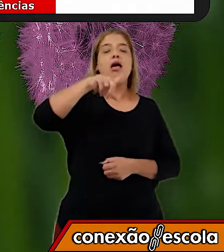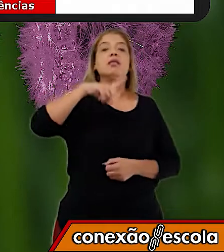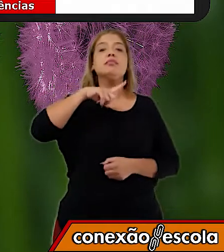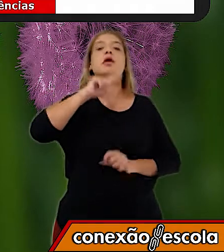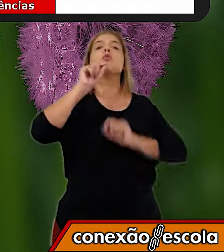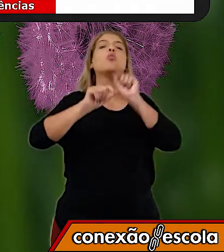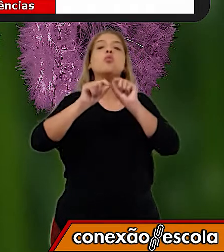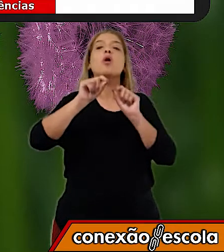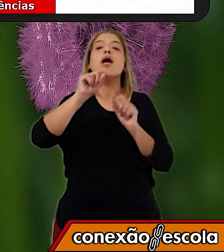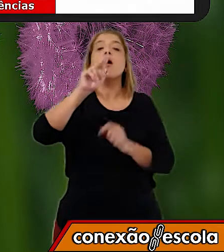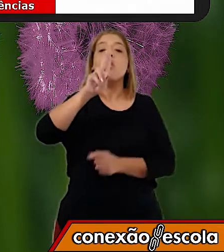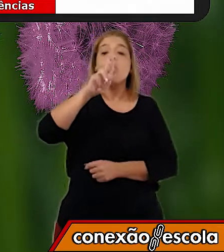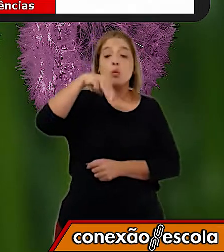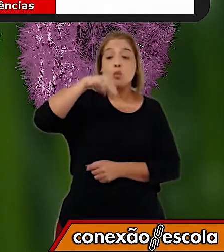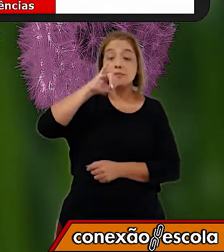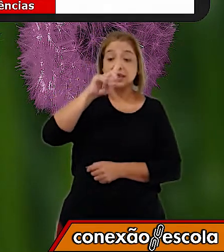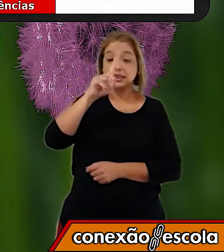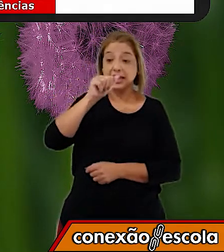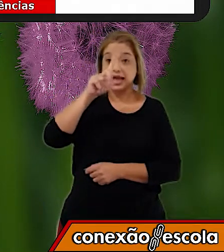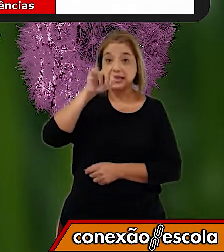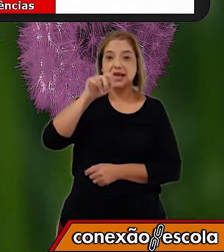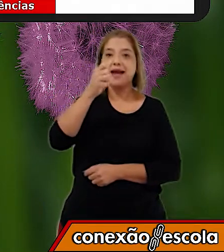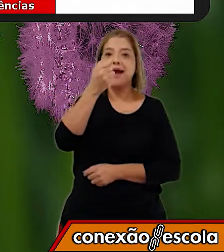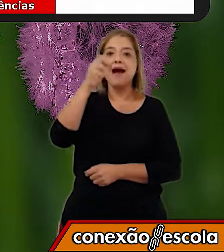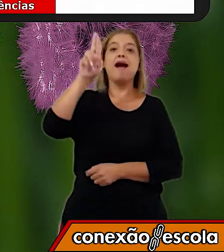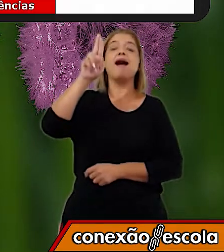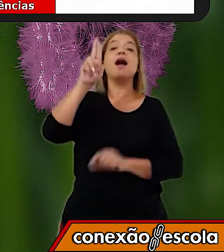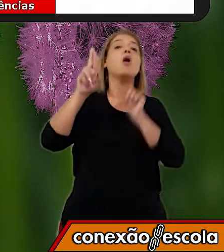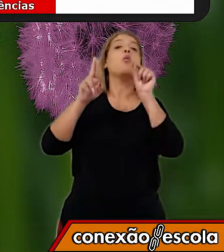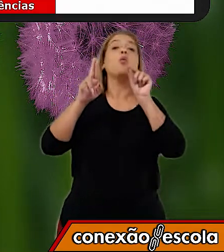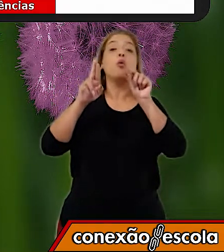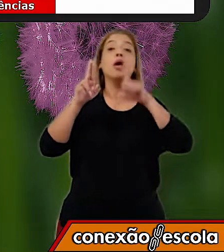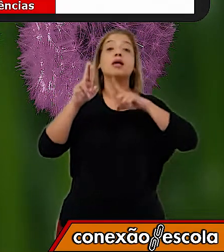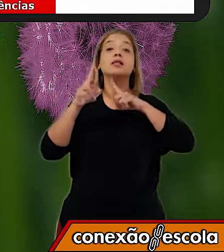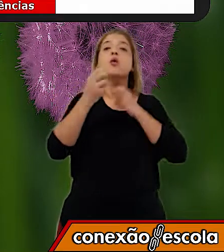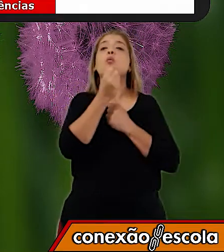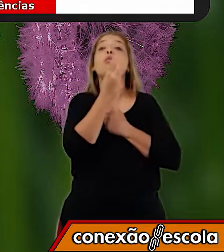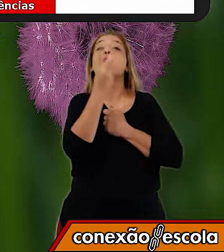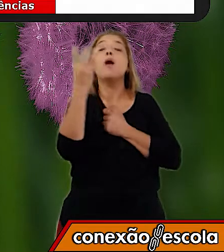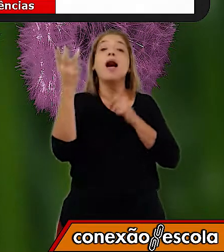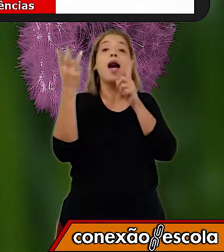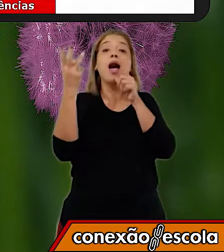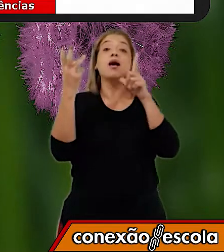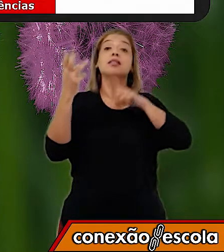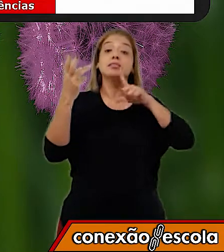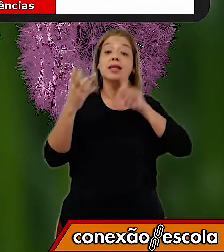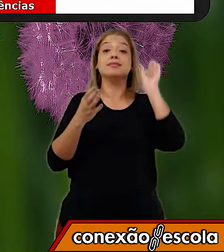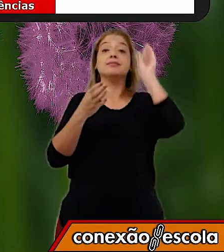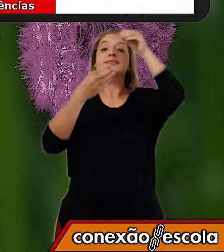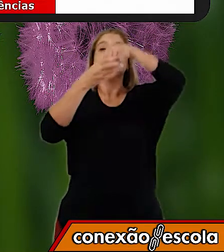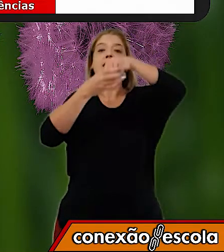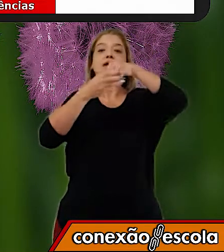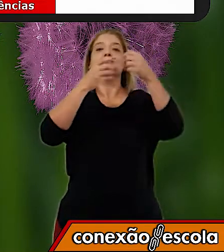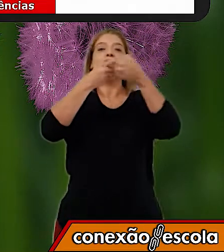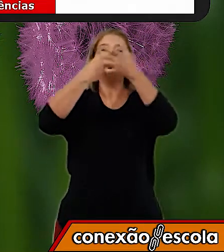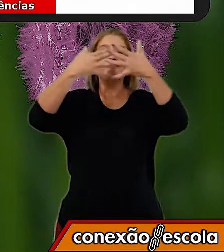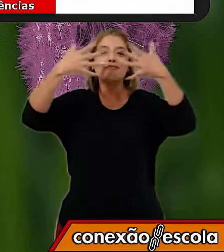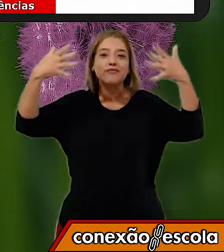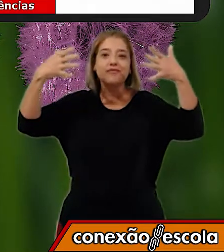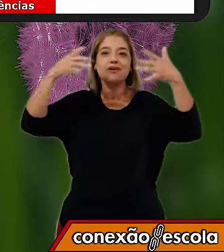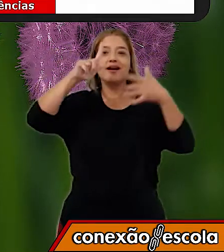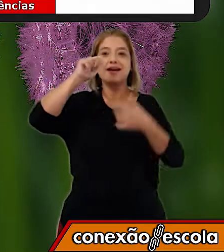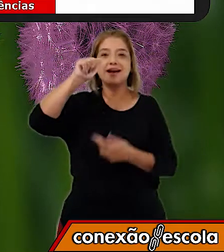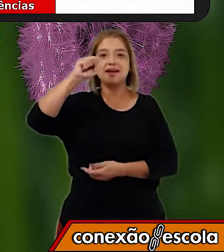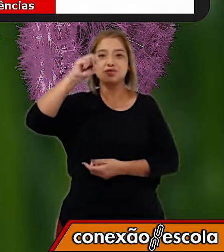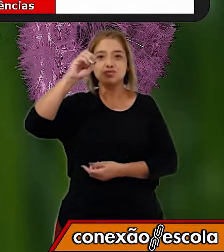da quantidade de água em forma de vapor, ou seja, no estado gasoso, que está presente no ar que a